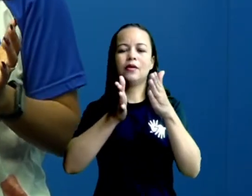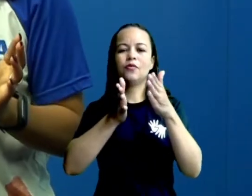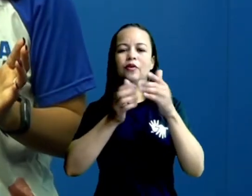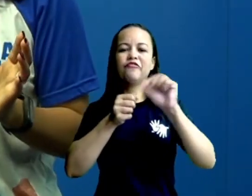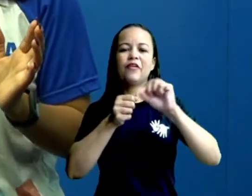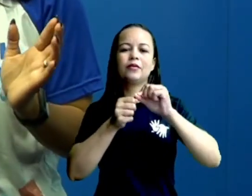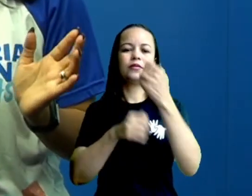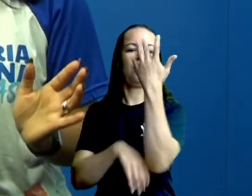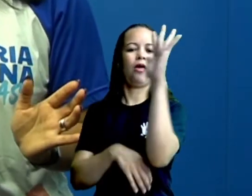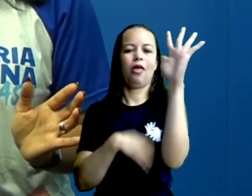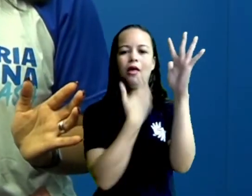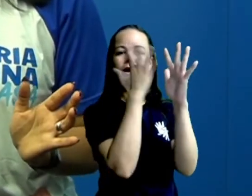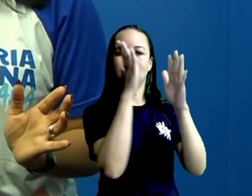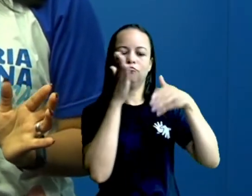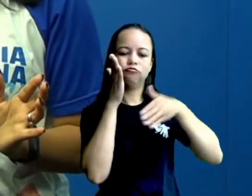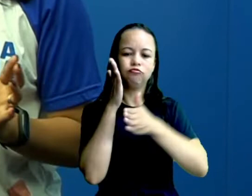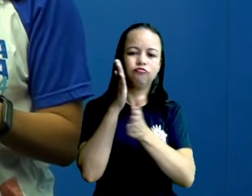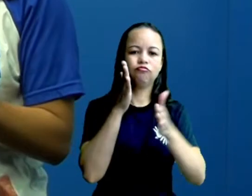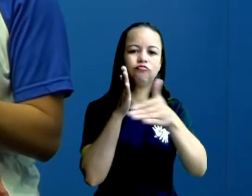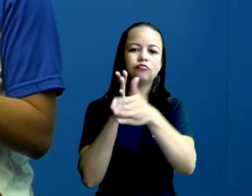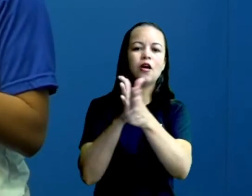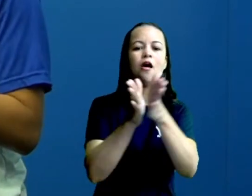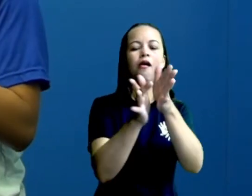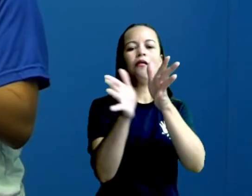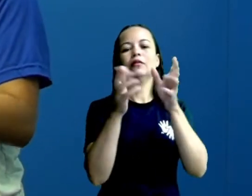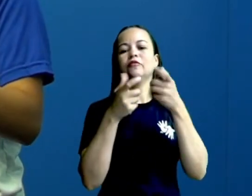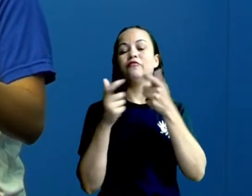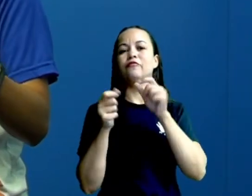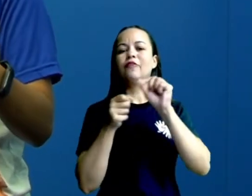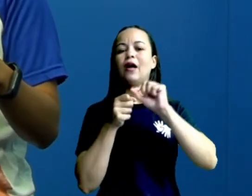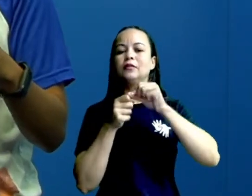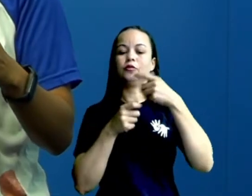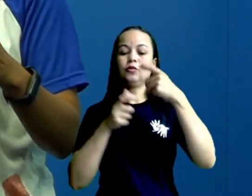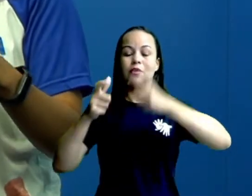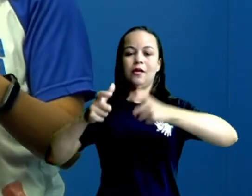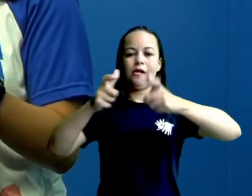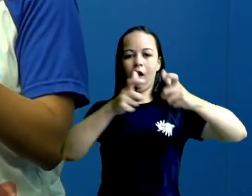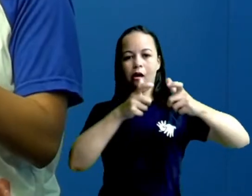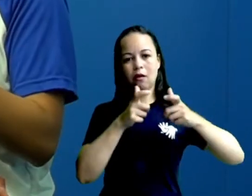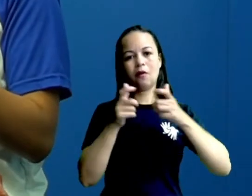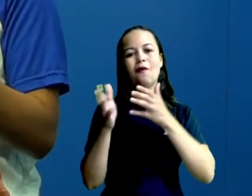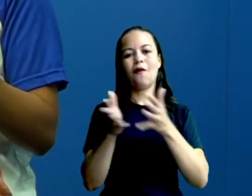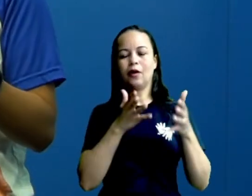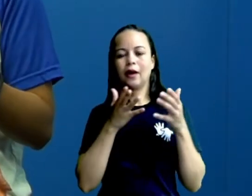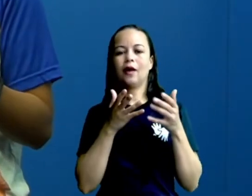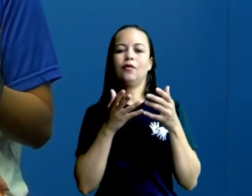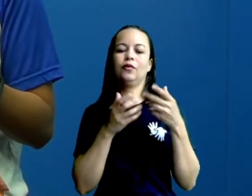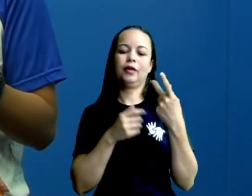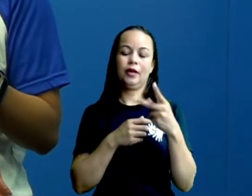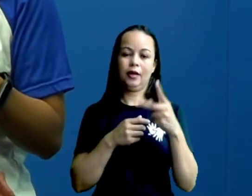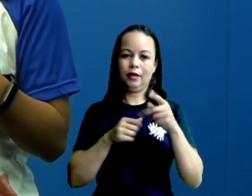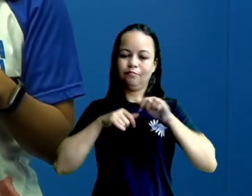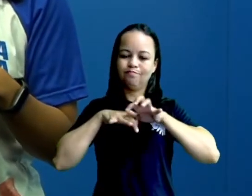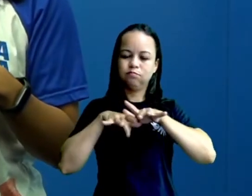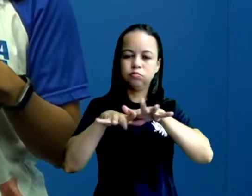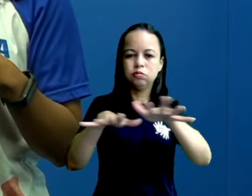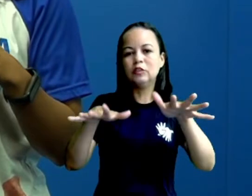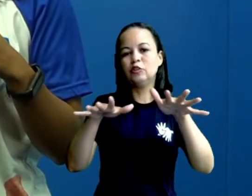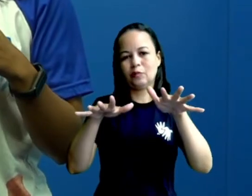explorando novos locais, novos territórios, faziam com que esses locais, né, que eles exploravam,